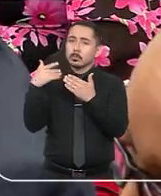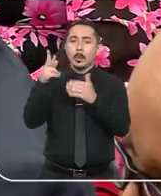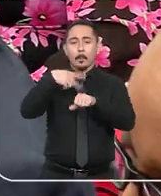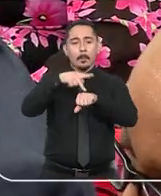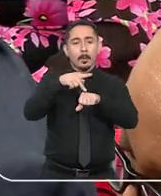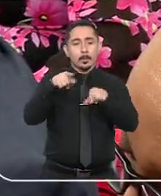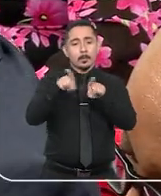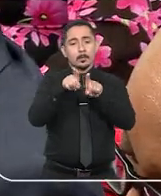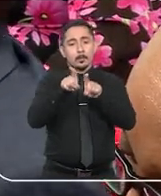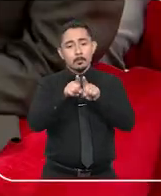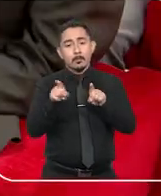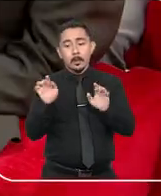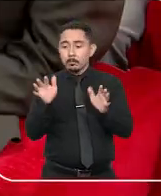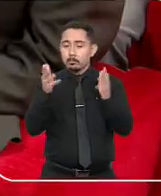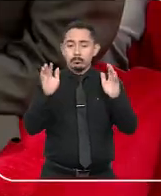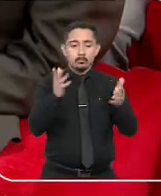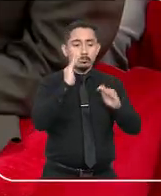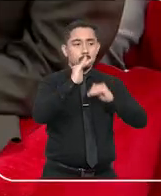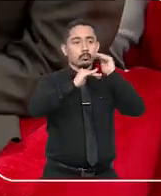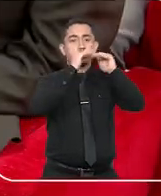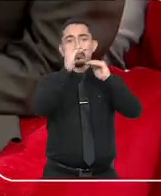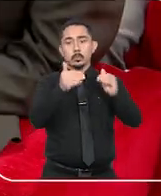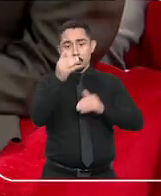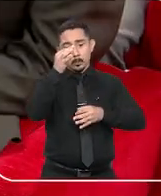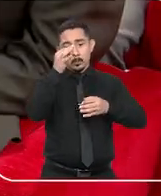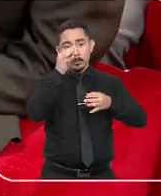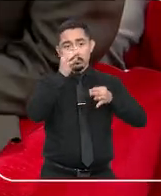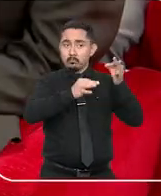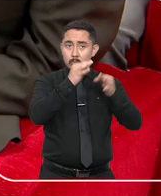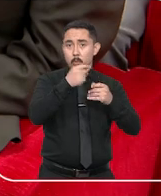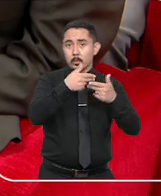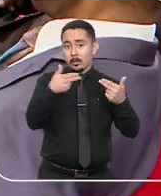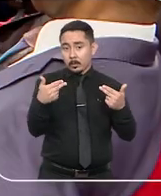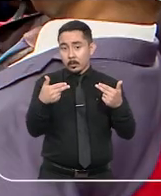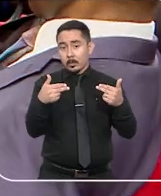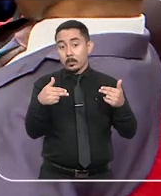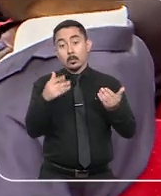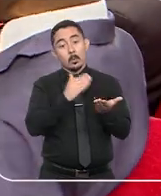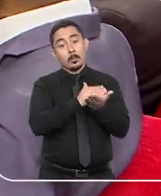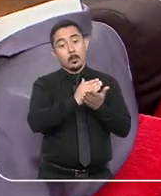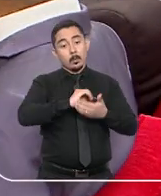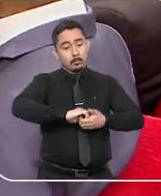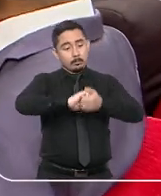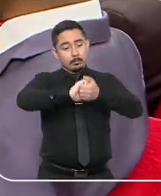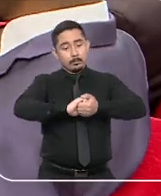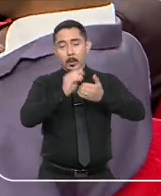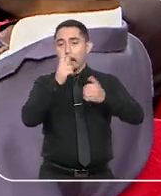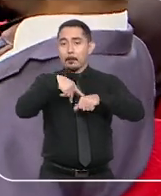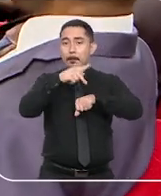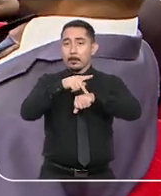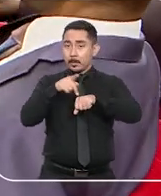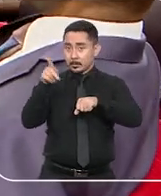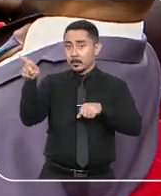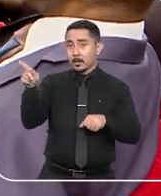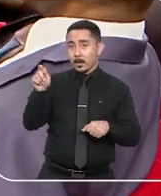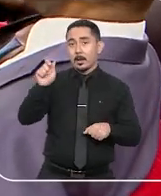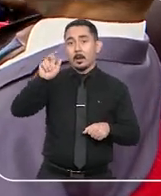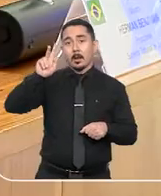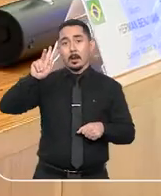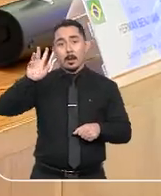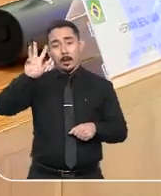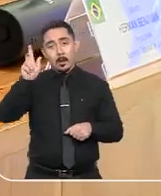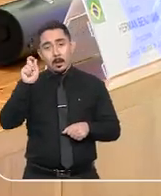com diversos países e promover avanços na prestação jurisdicional, tendo como início esta parceria com os países